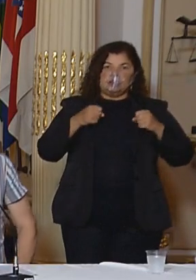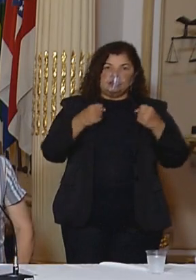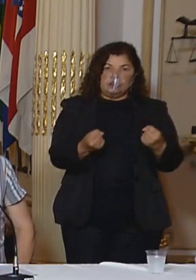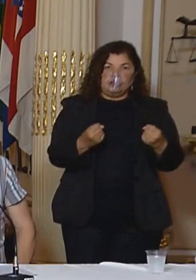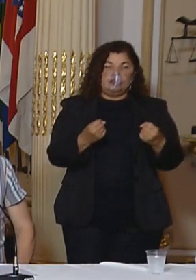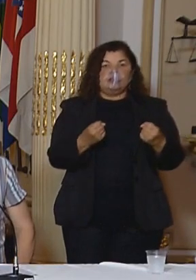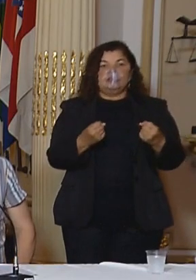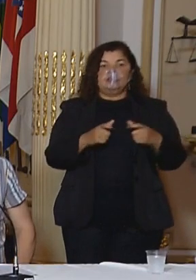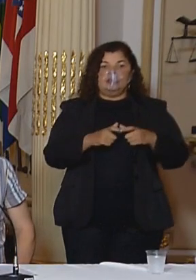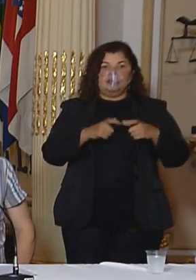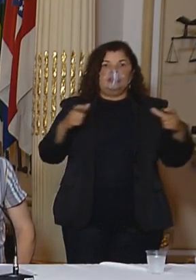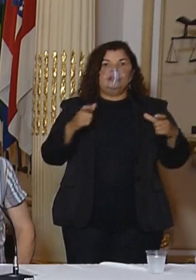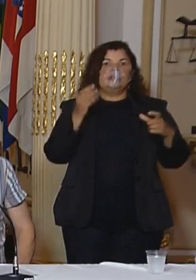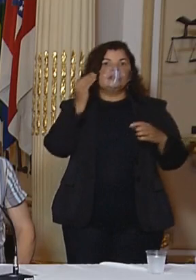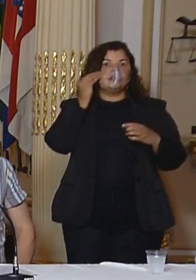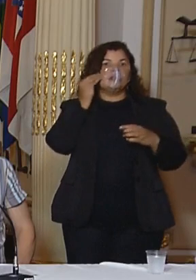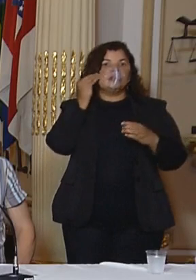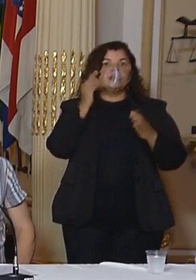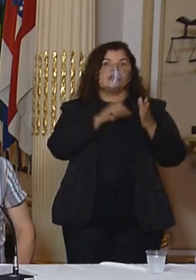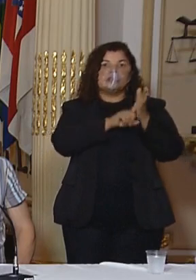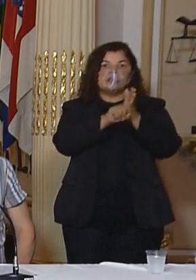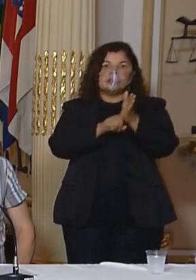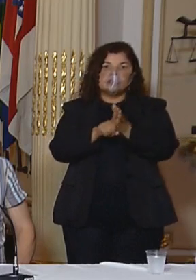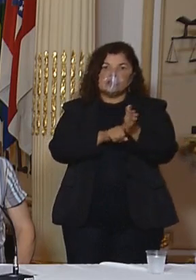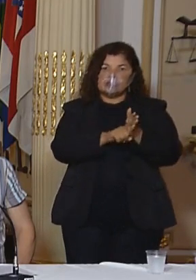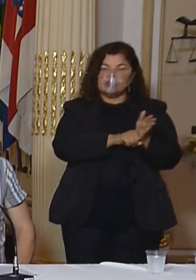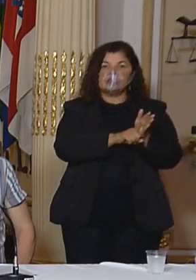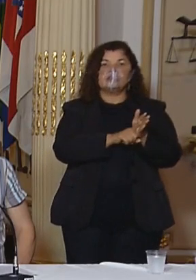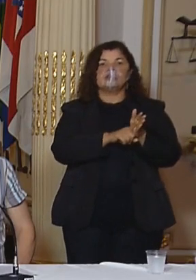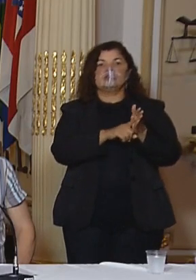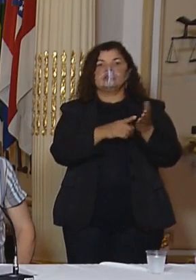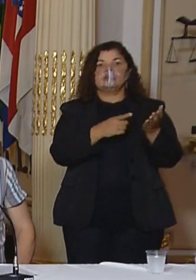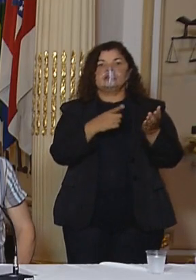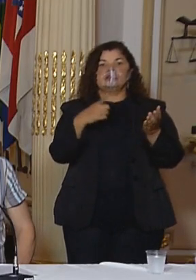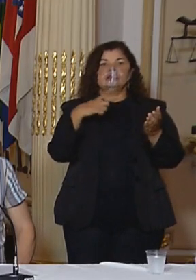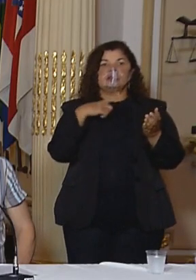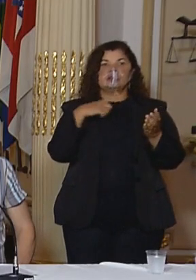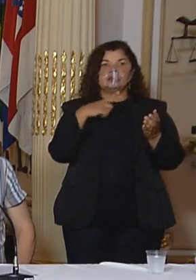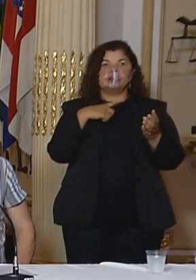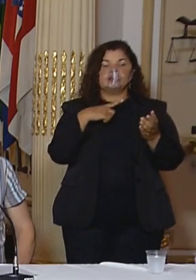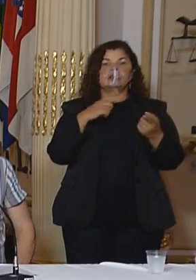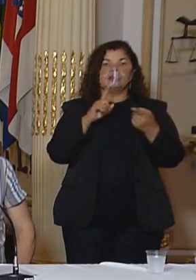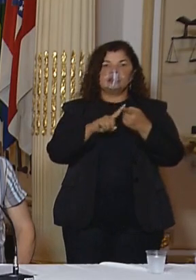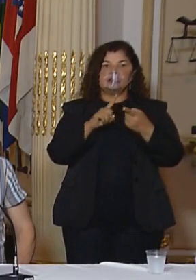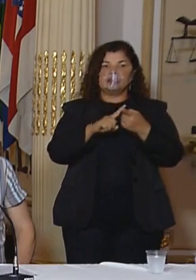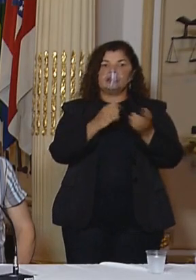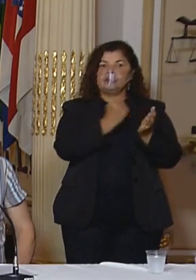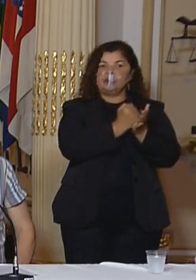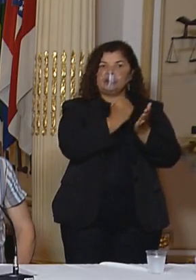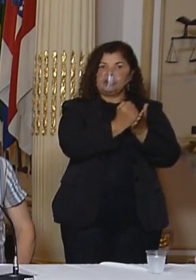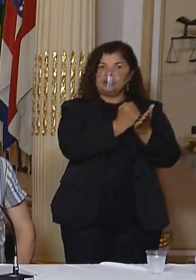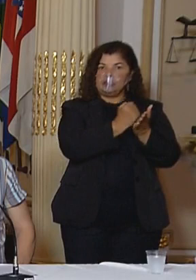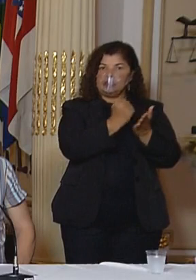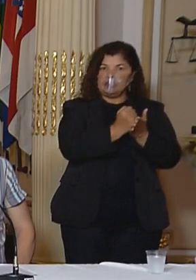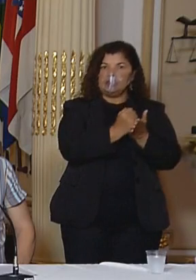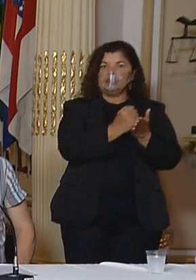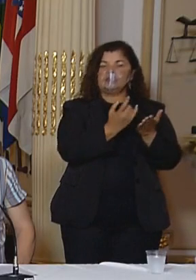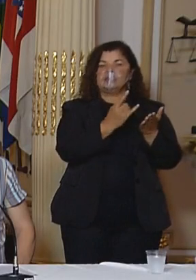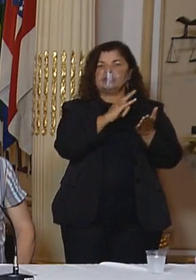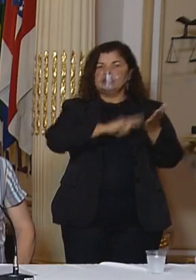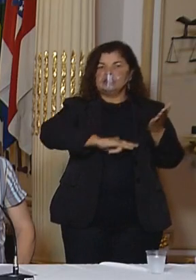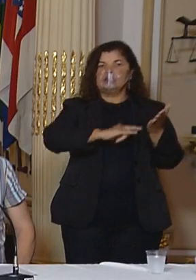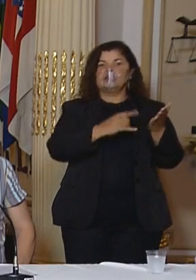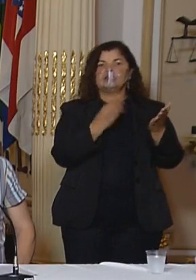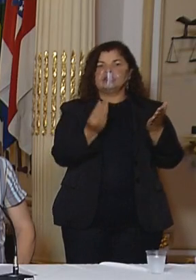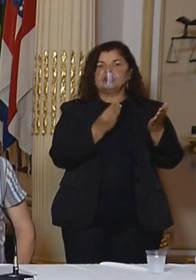ampliação da capacidade de testagem, existe ali, ao estabelecer um protocolo bastante bem definido sobre quem